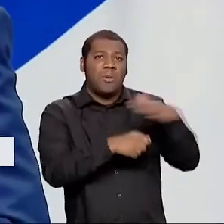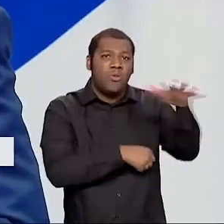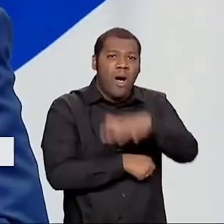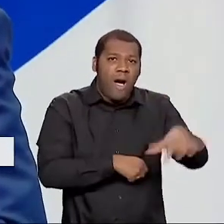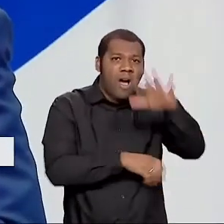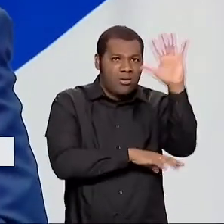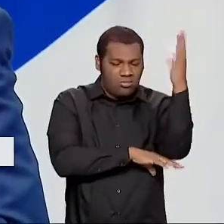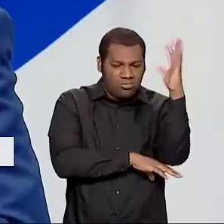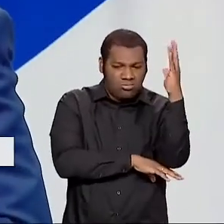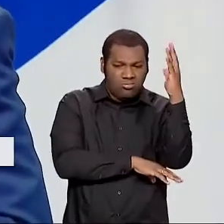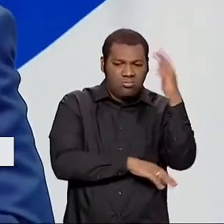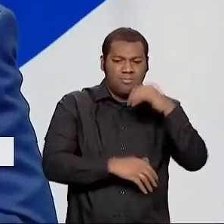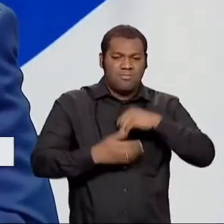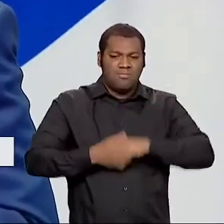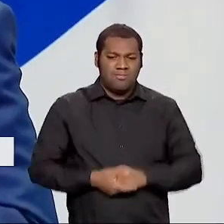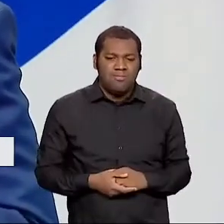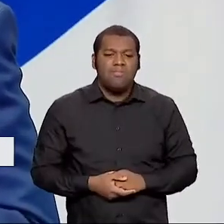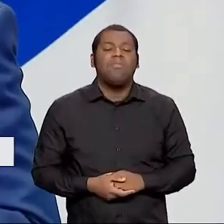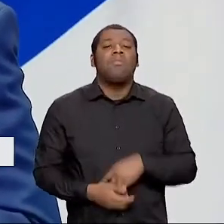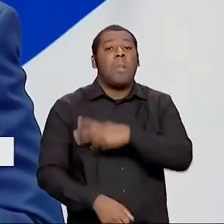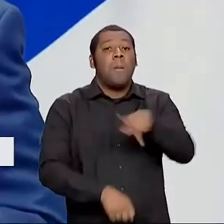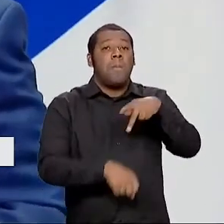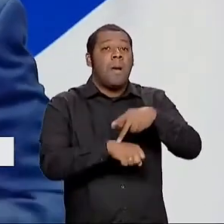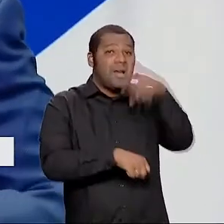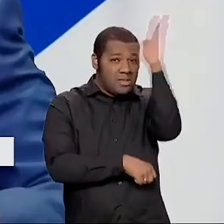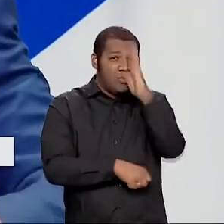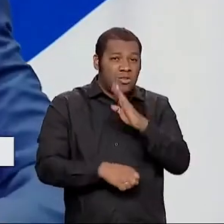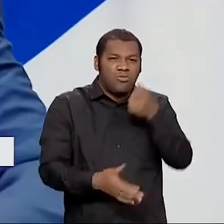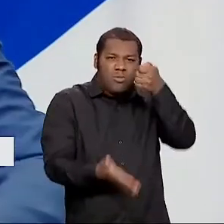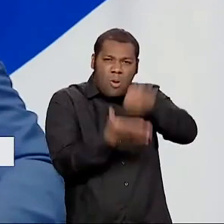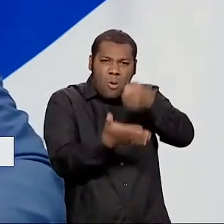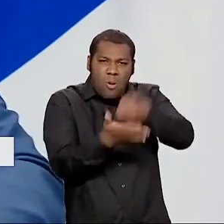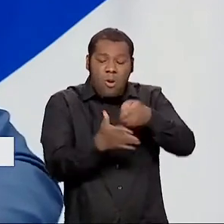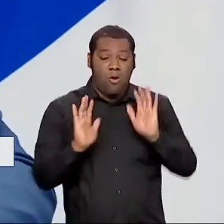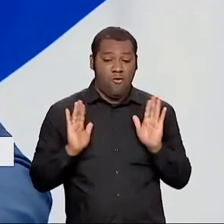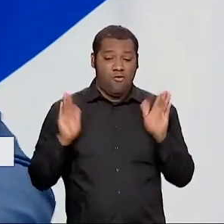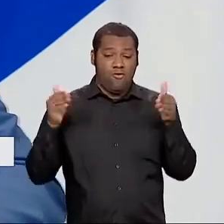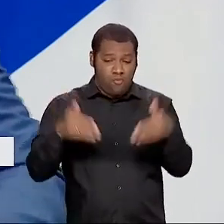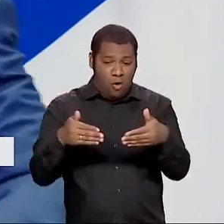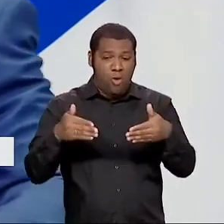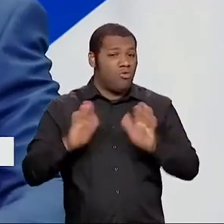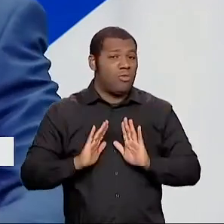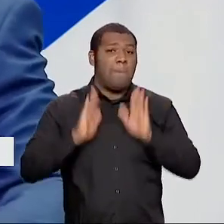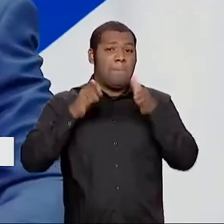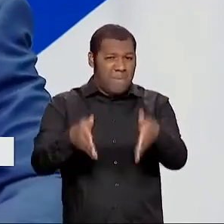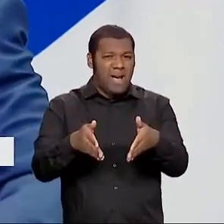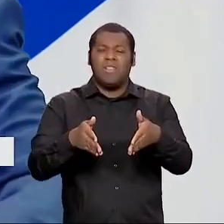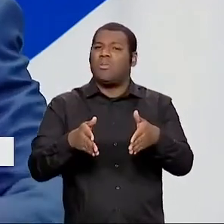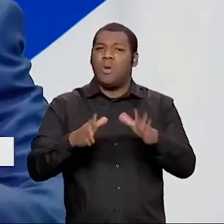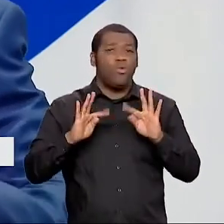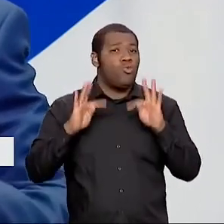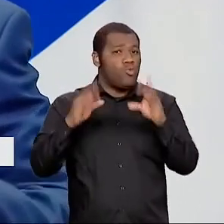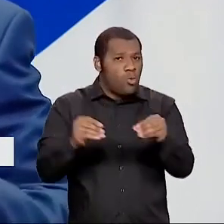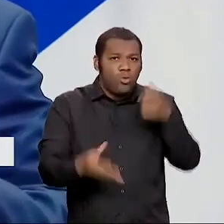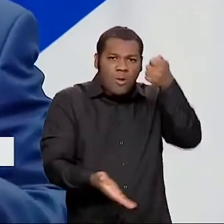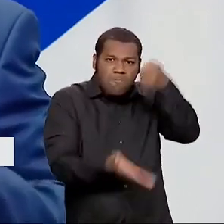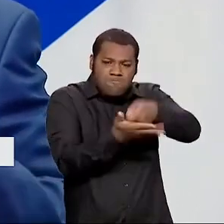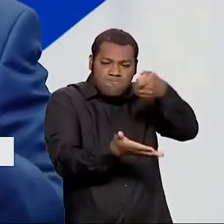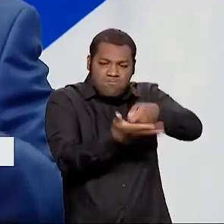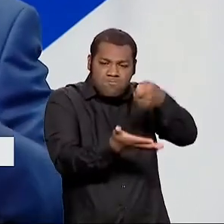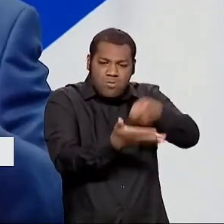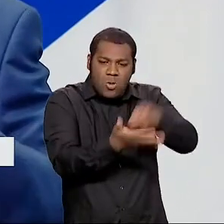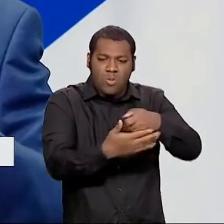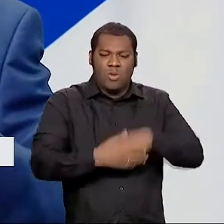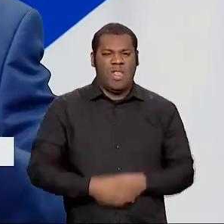Olha, o Brasil tem cobrado isso em todos os fóruns que nós temos participado. Porque não é apenas